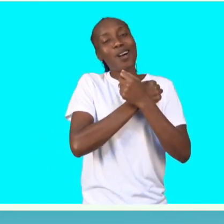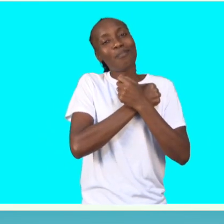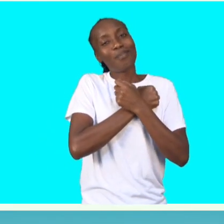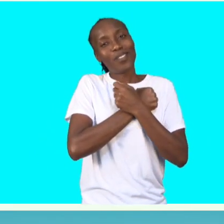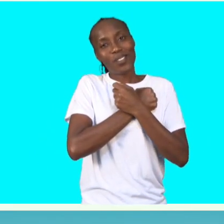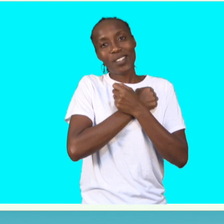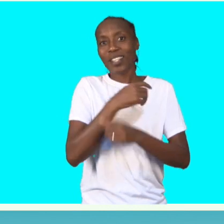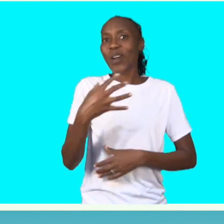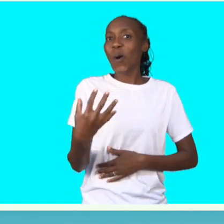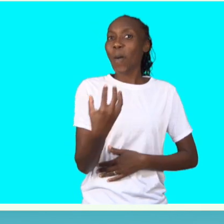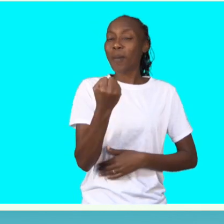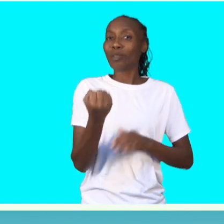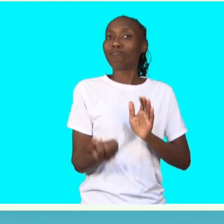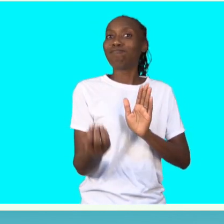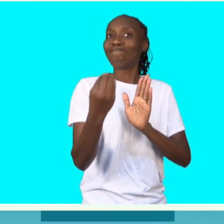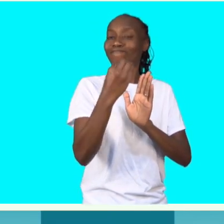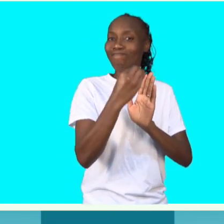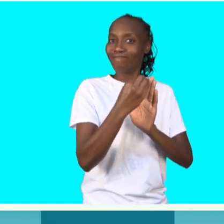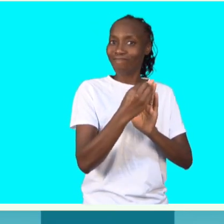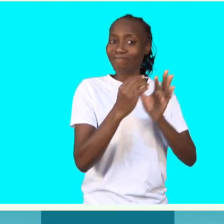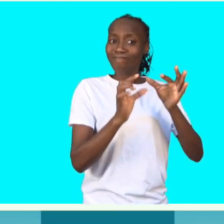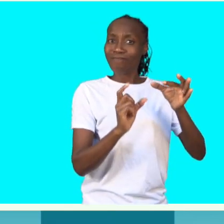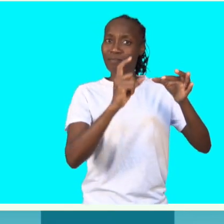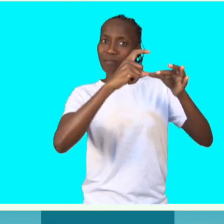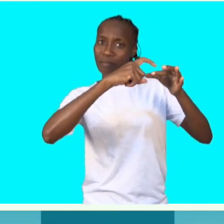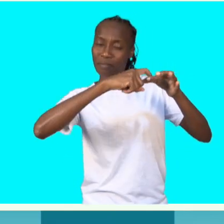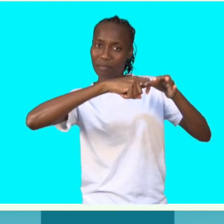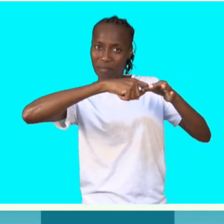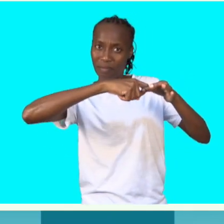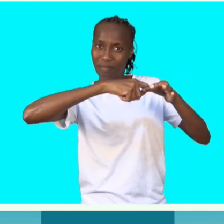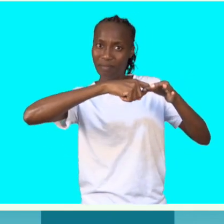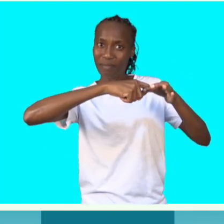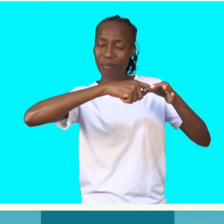coloco já a argola